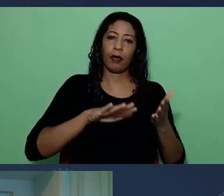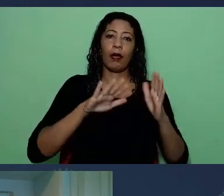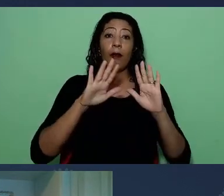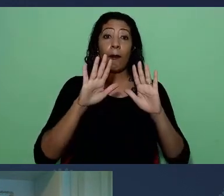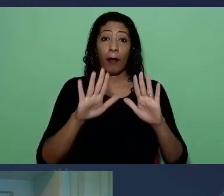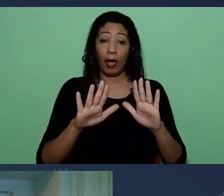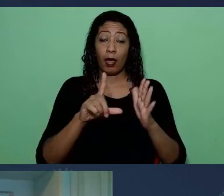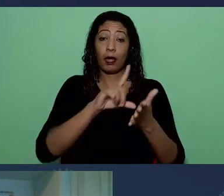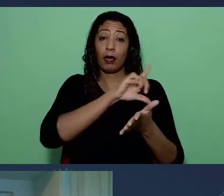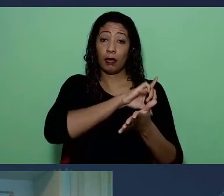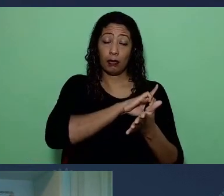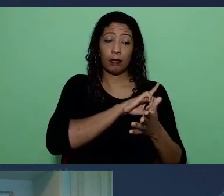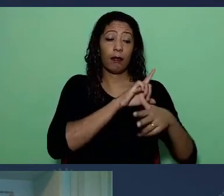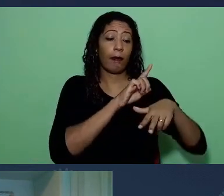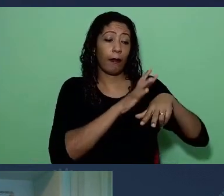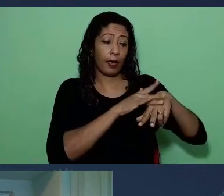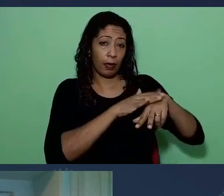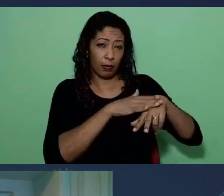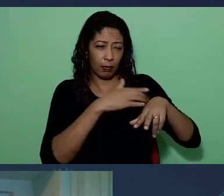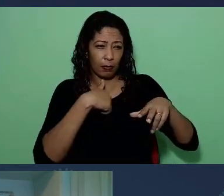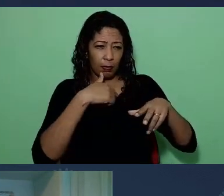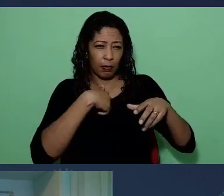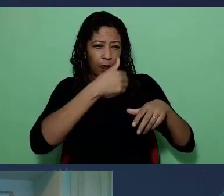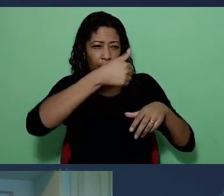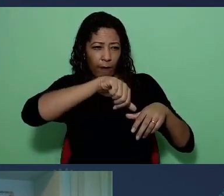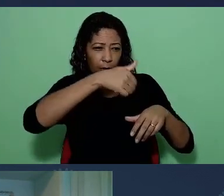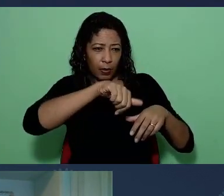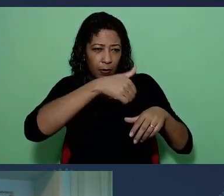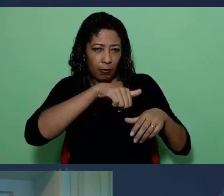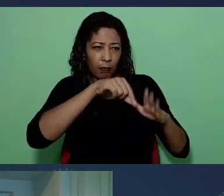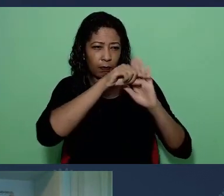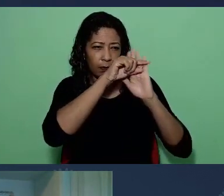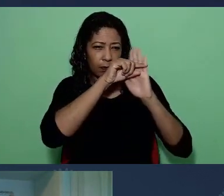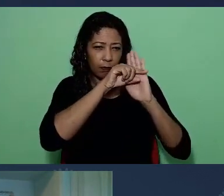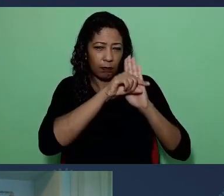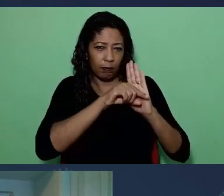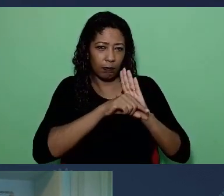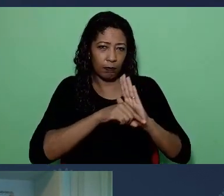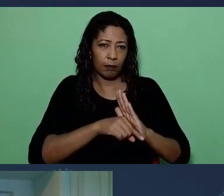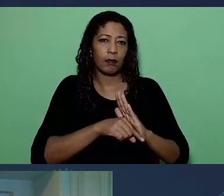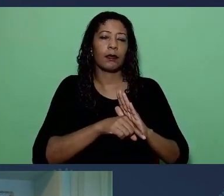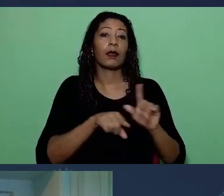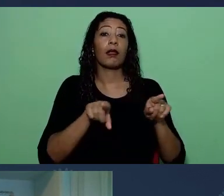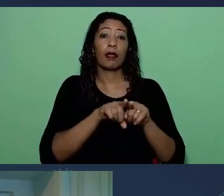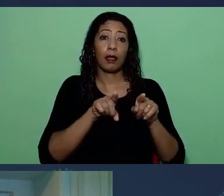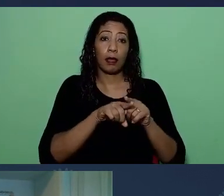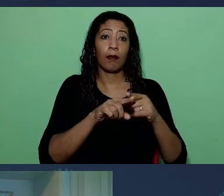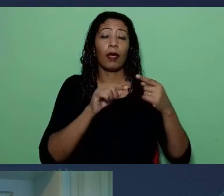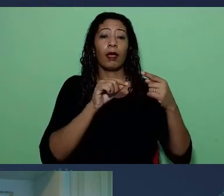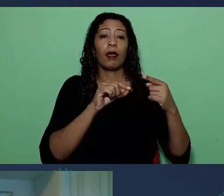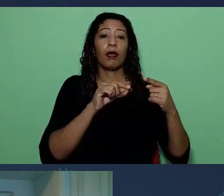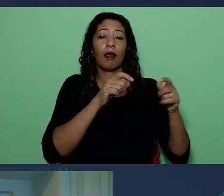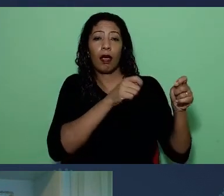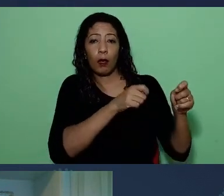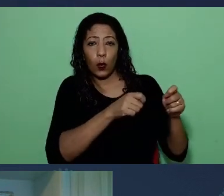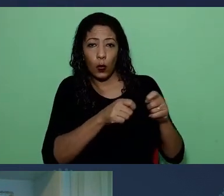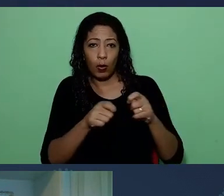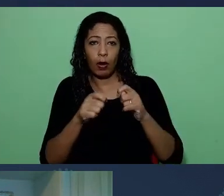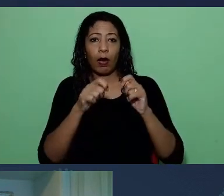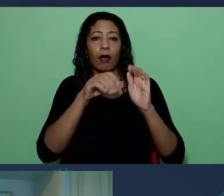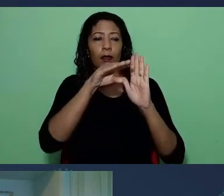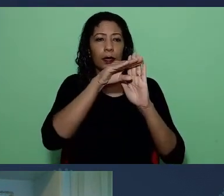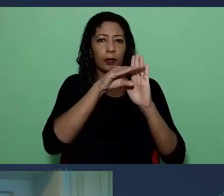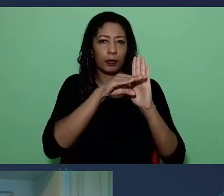Eu avalio esse paciente, faço várias avaliações, programo avaliações periódicas e prescrevo